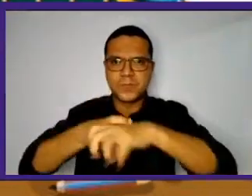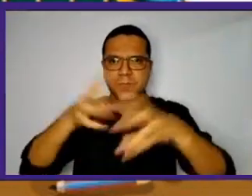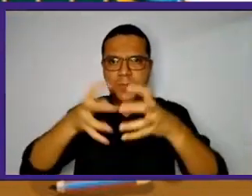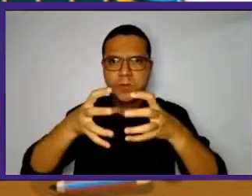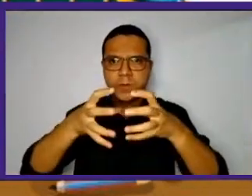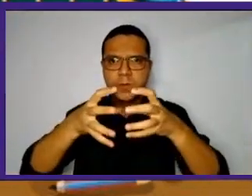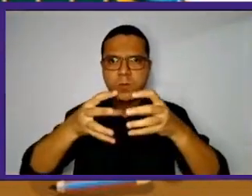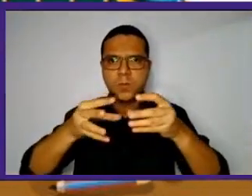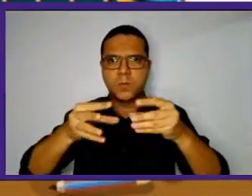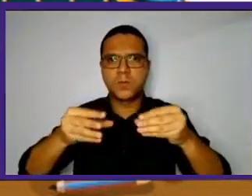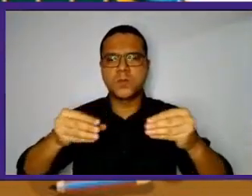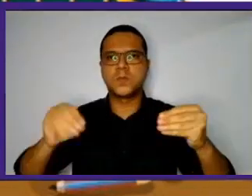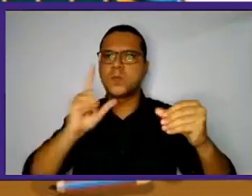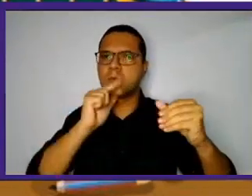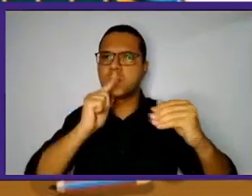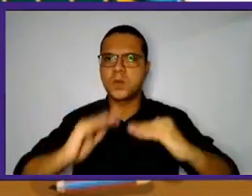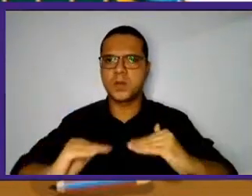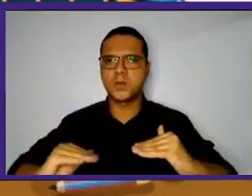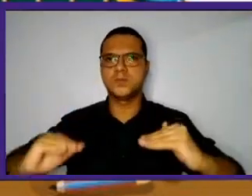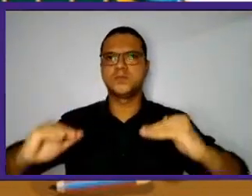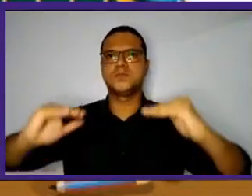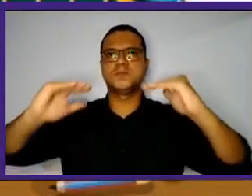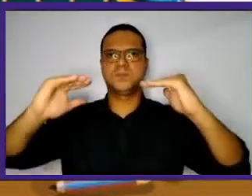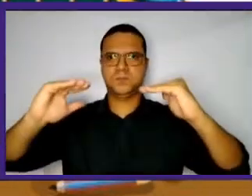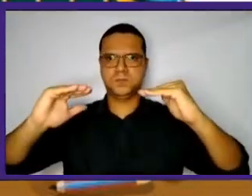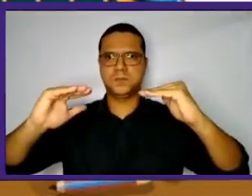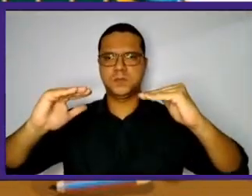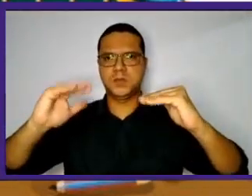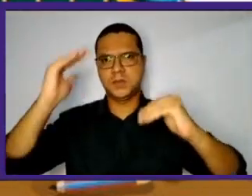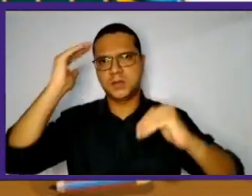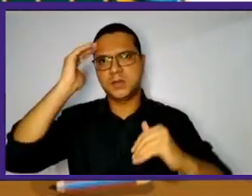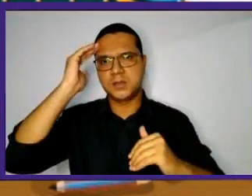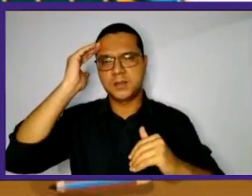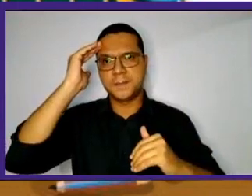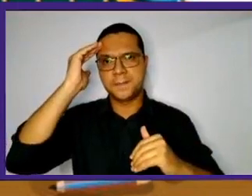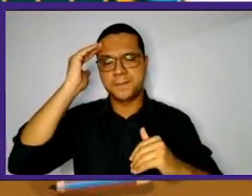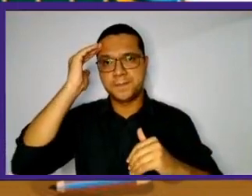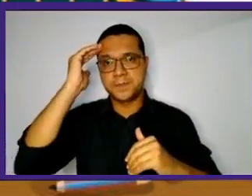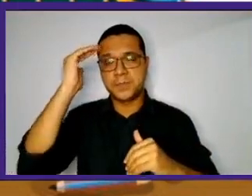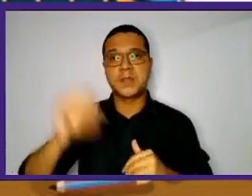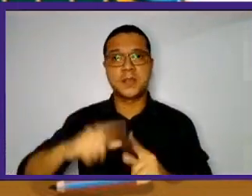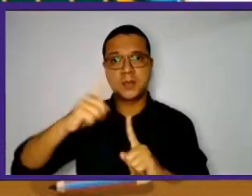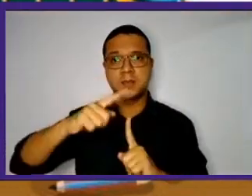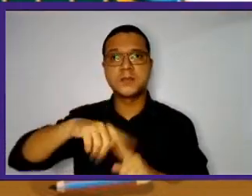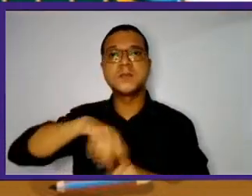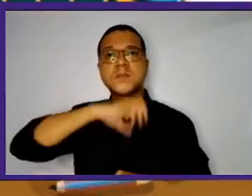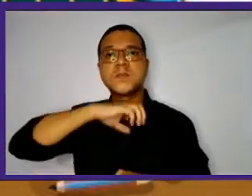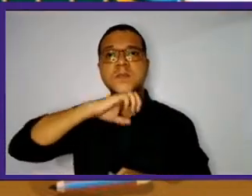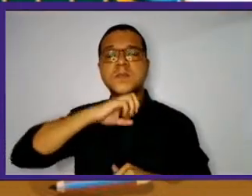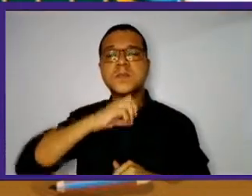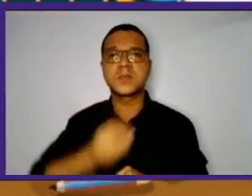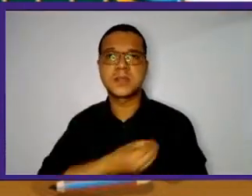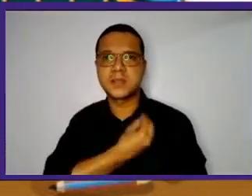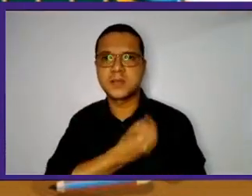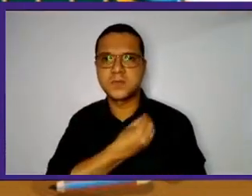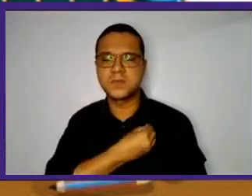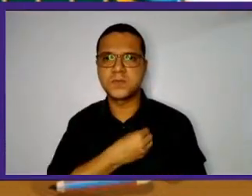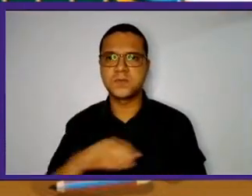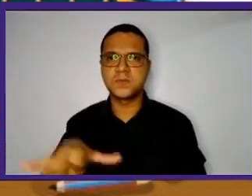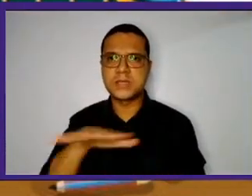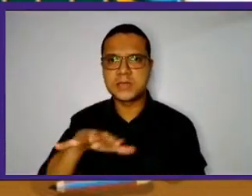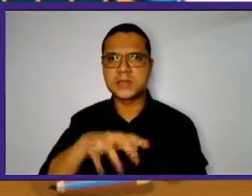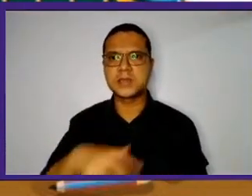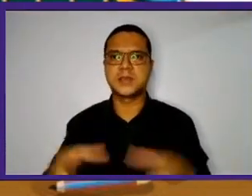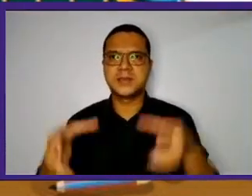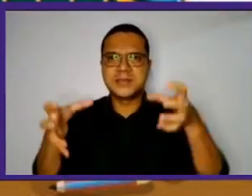vão ser mais altas. Espécies que vivem principalmente nessas áreas congeladas correm